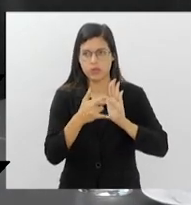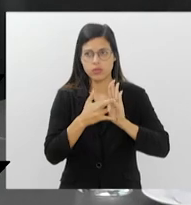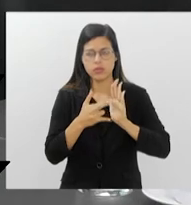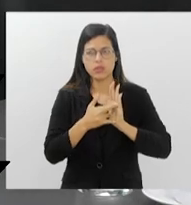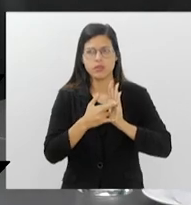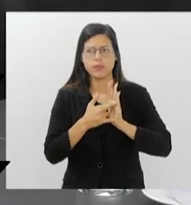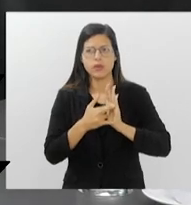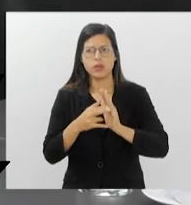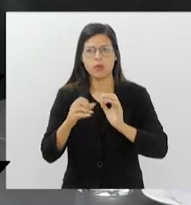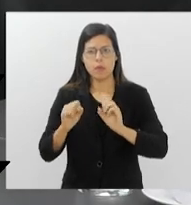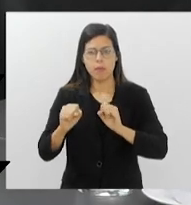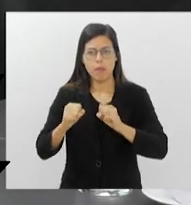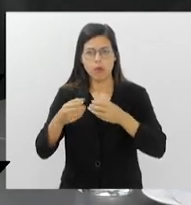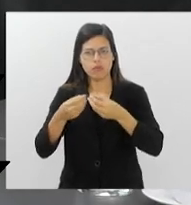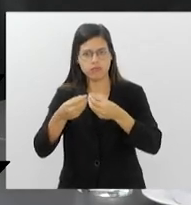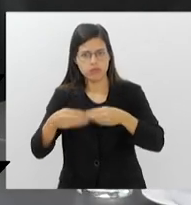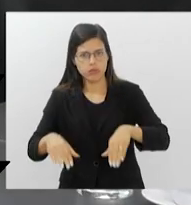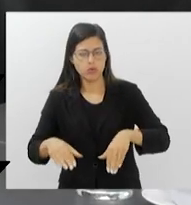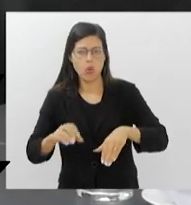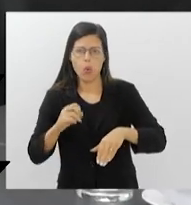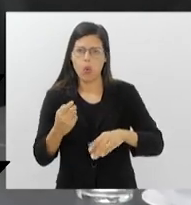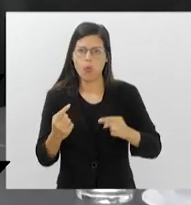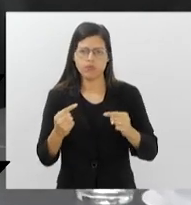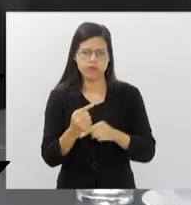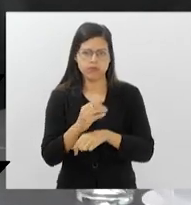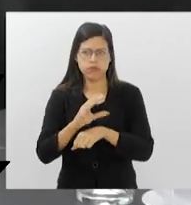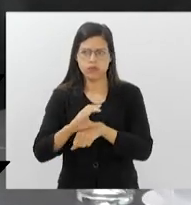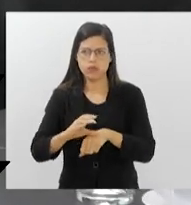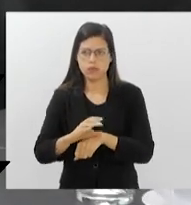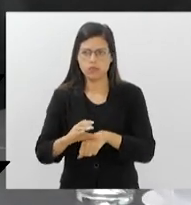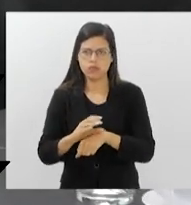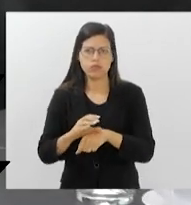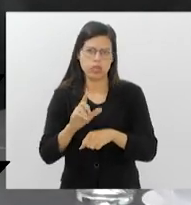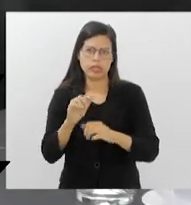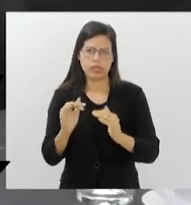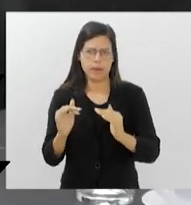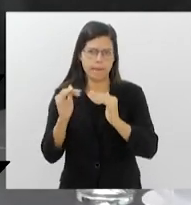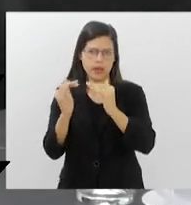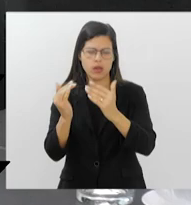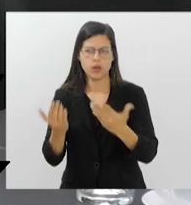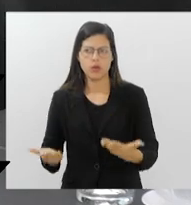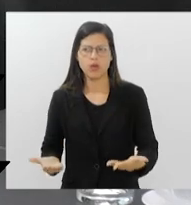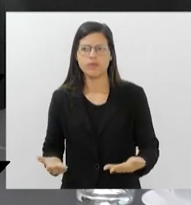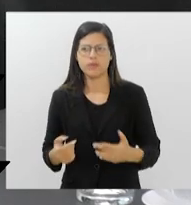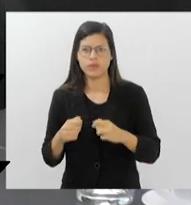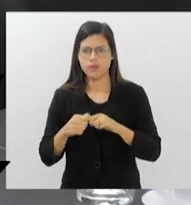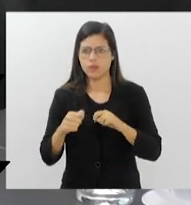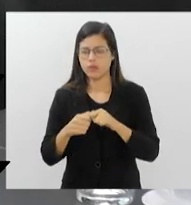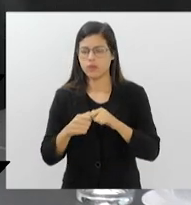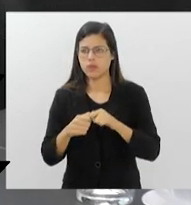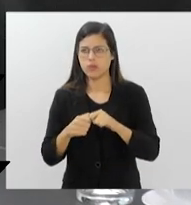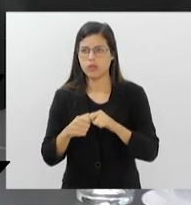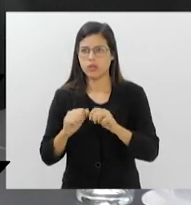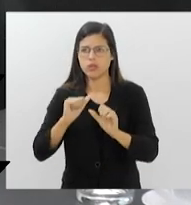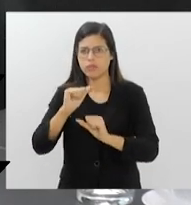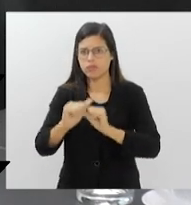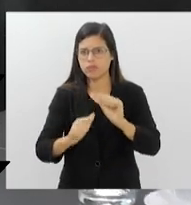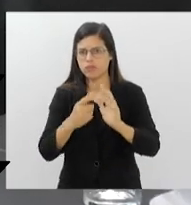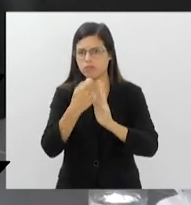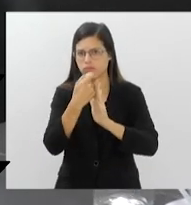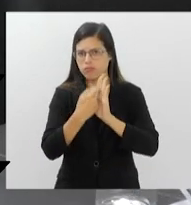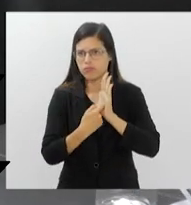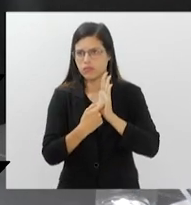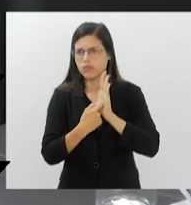constatar prejudical ou inconstitucionalidade que é a maior das prejudices a qualquer tempo para fazer reforma do texto no caso